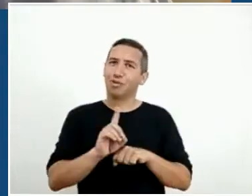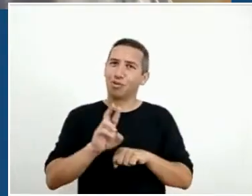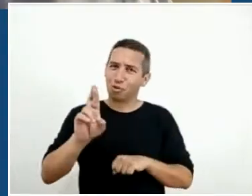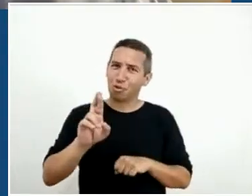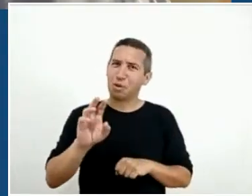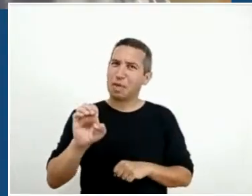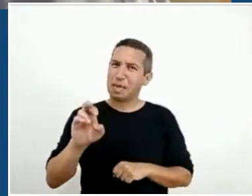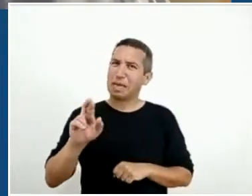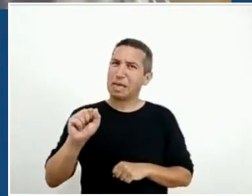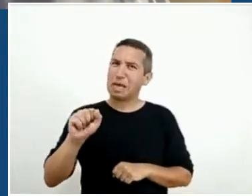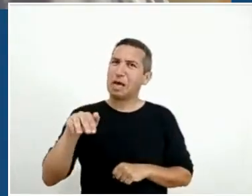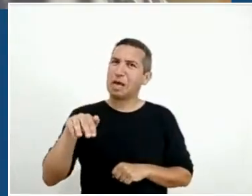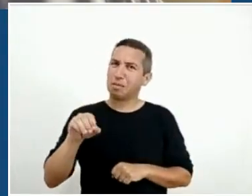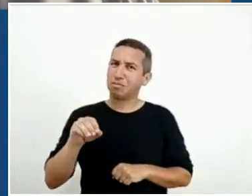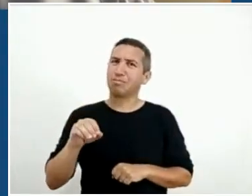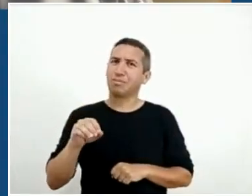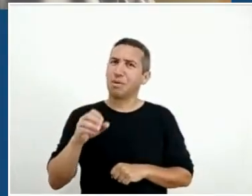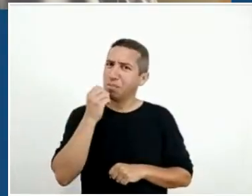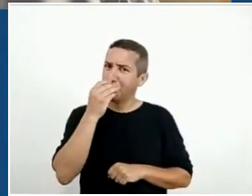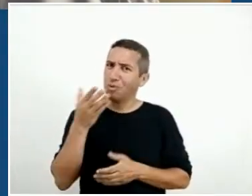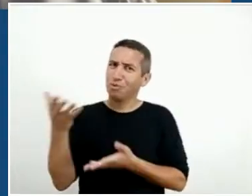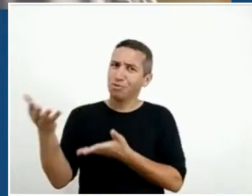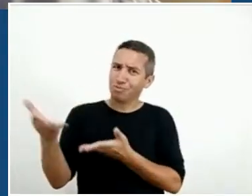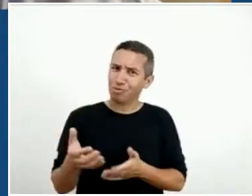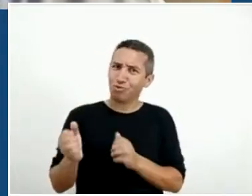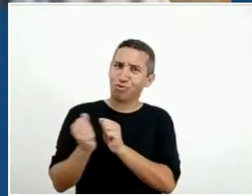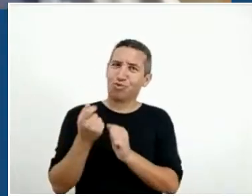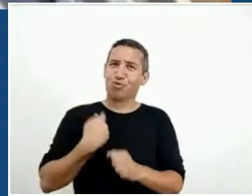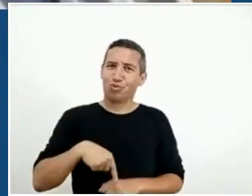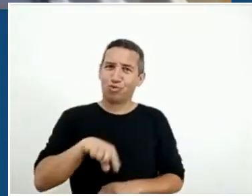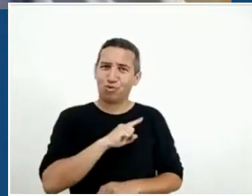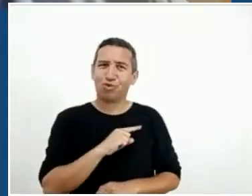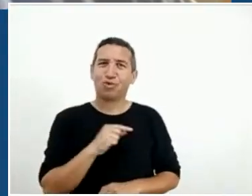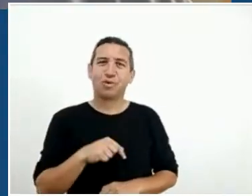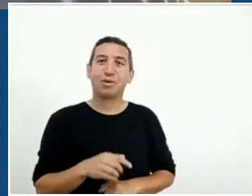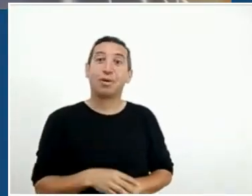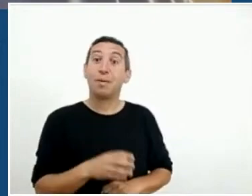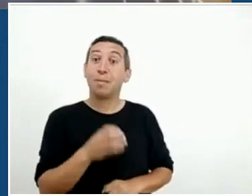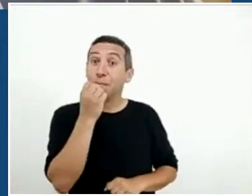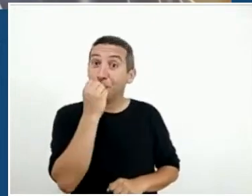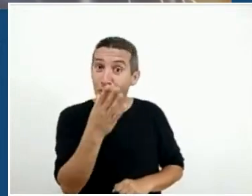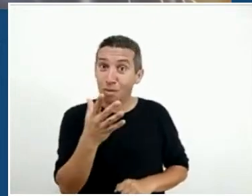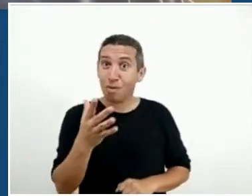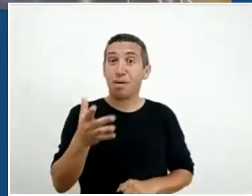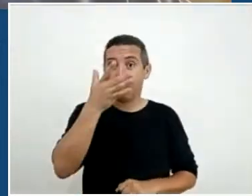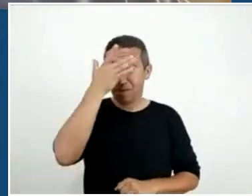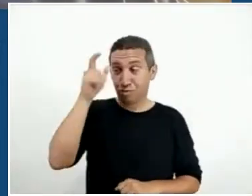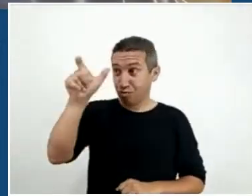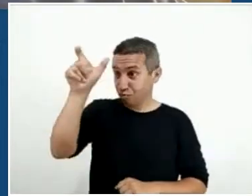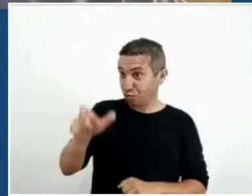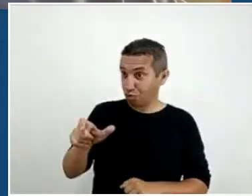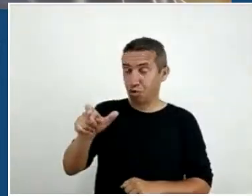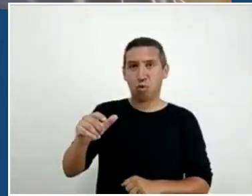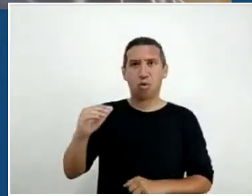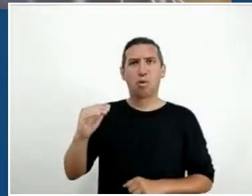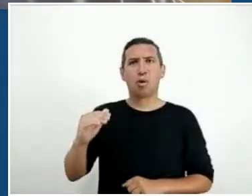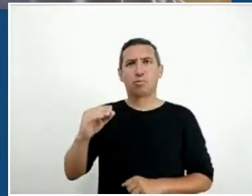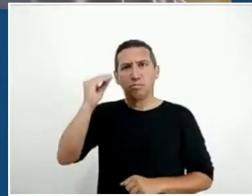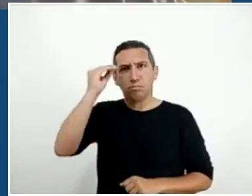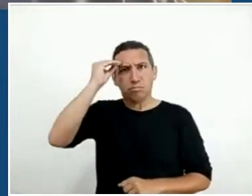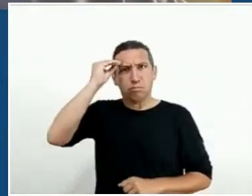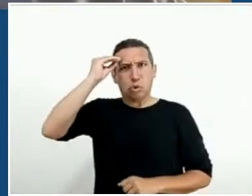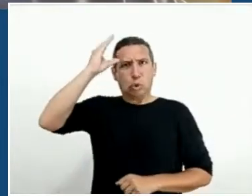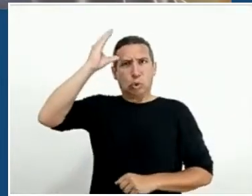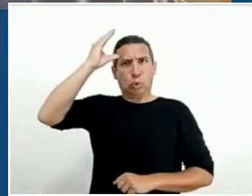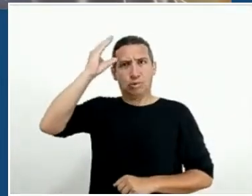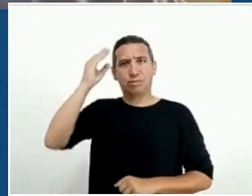uma alegria tê-lo aqui conosco. É muito bom ter uma pessoa do seu nível para estar falando conosco.